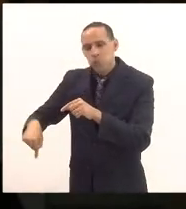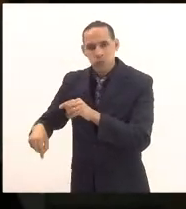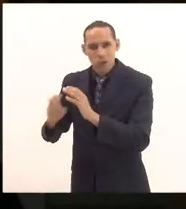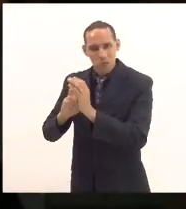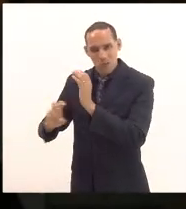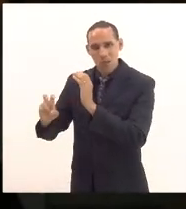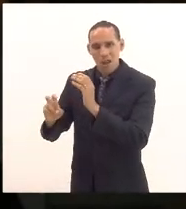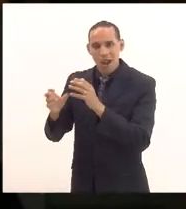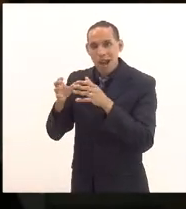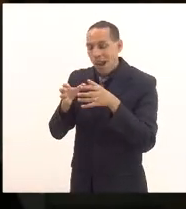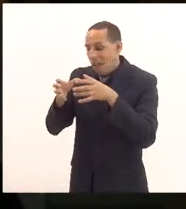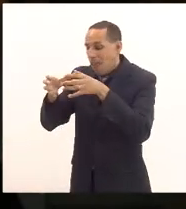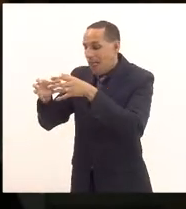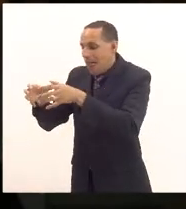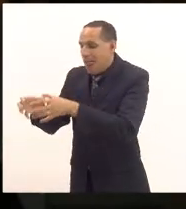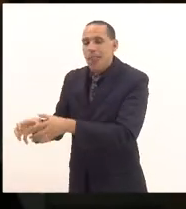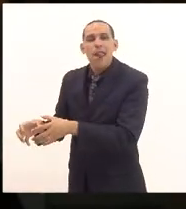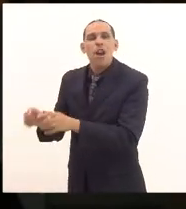relógio